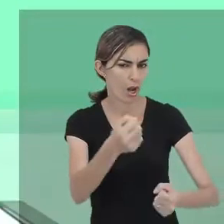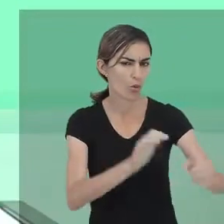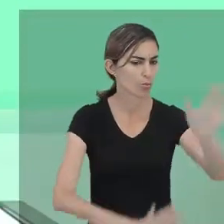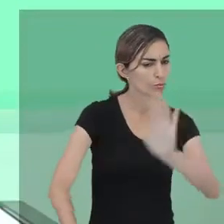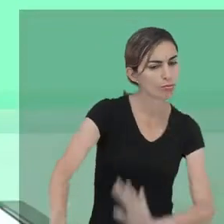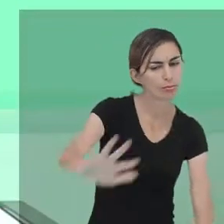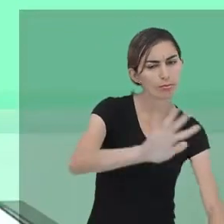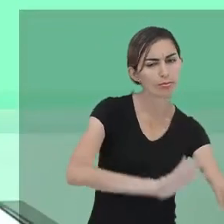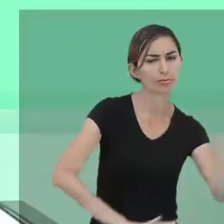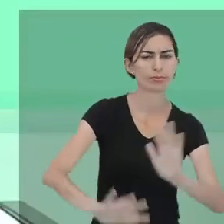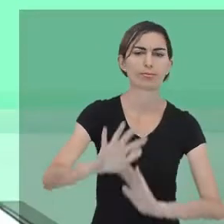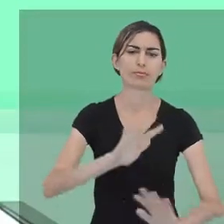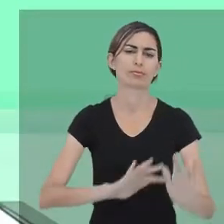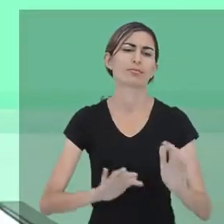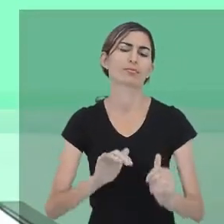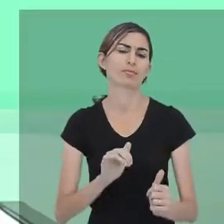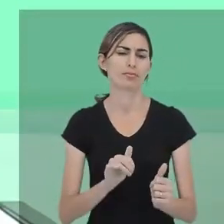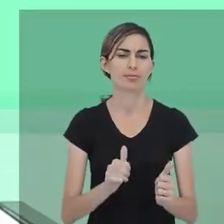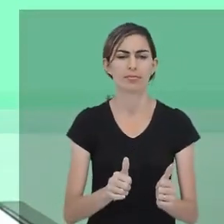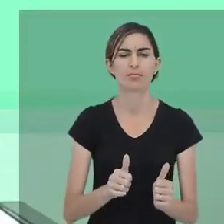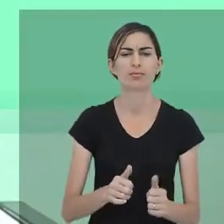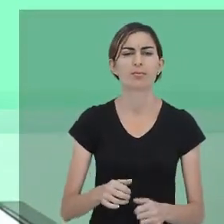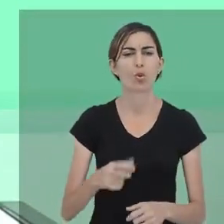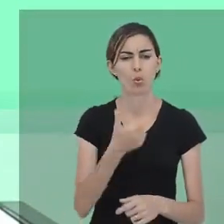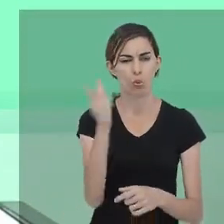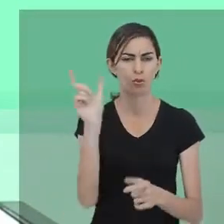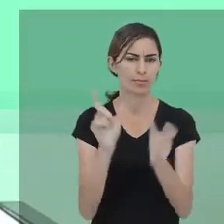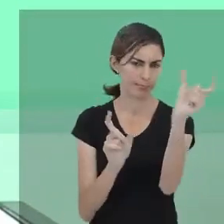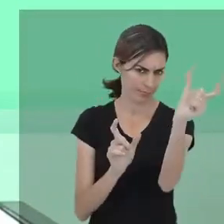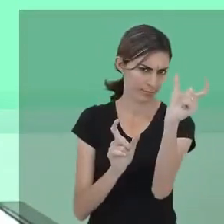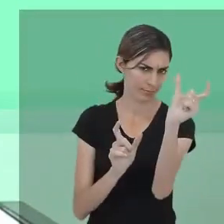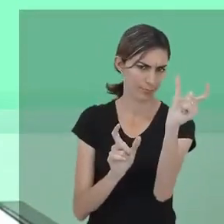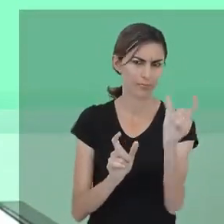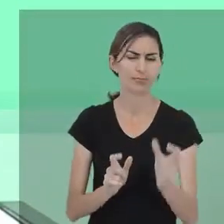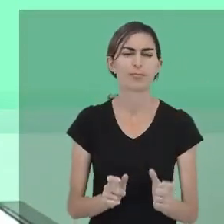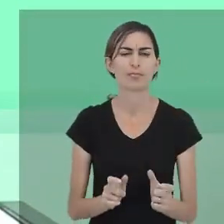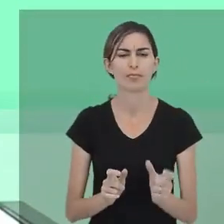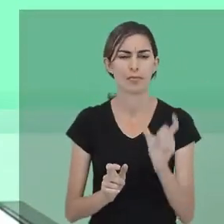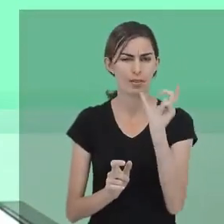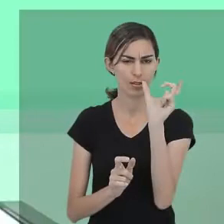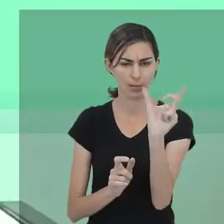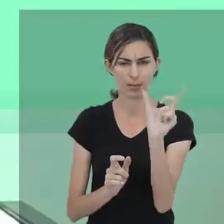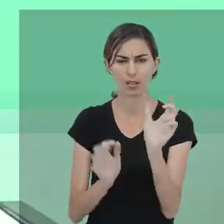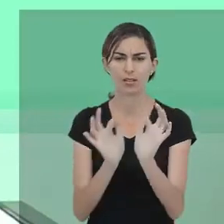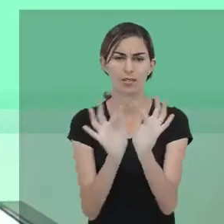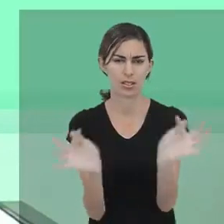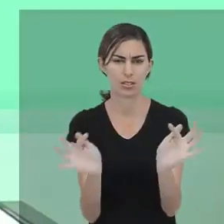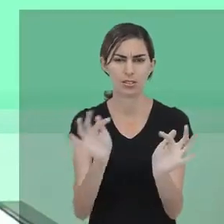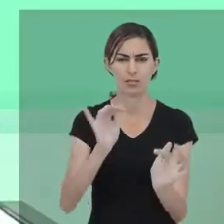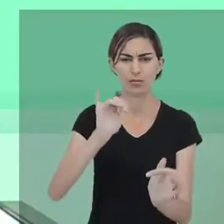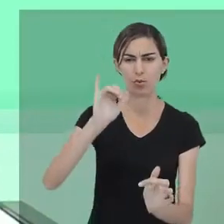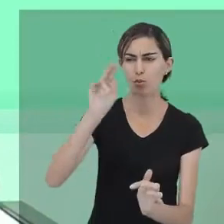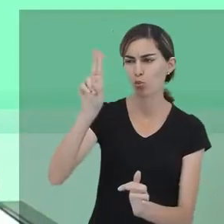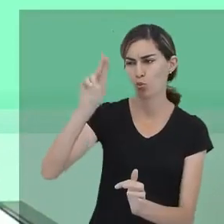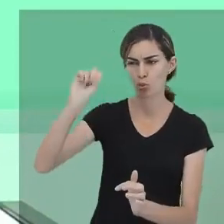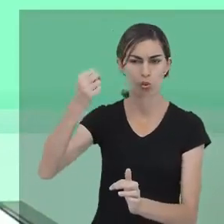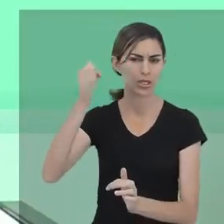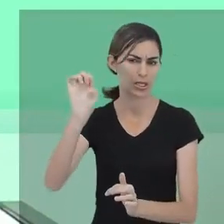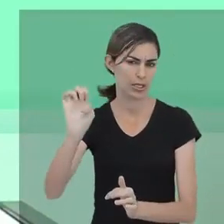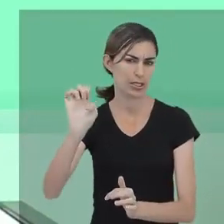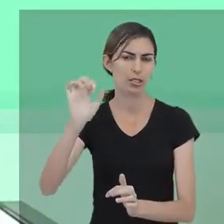Ok? Outra palavra muito utilizada é, vamos pegar a palavra simples, use, né,